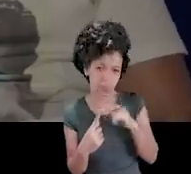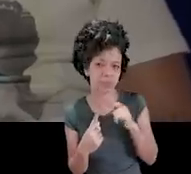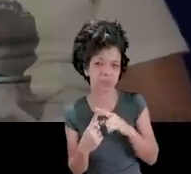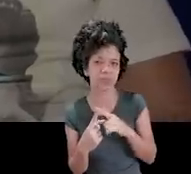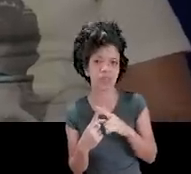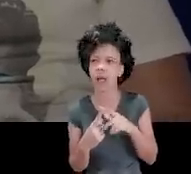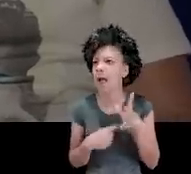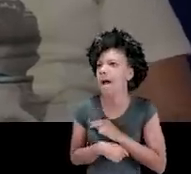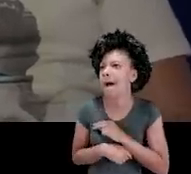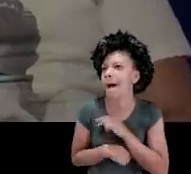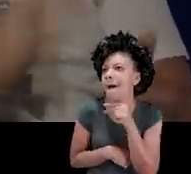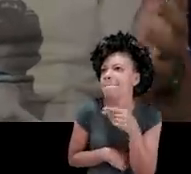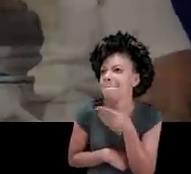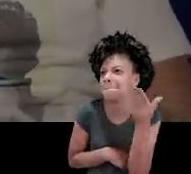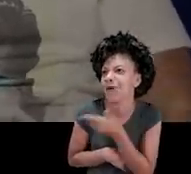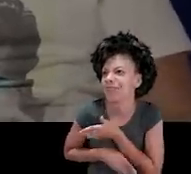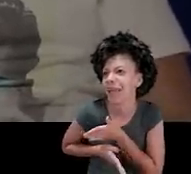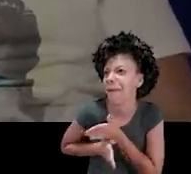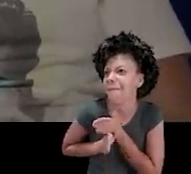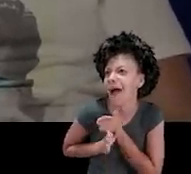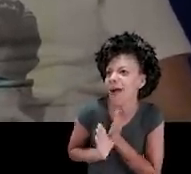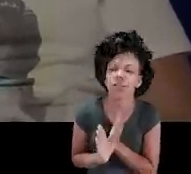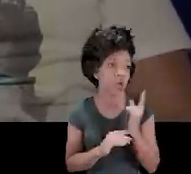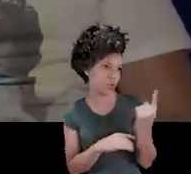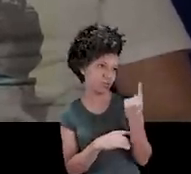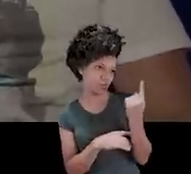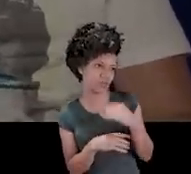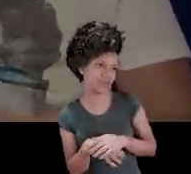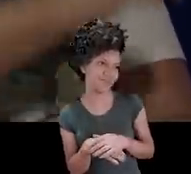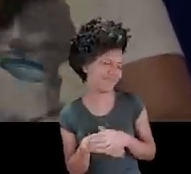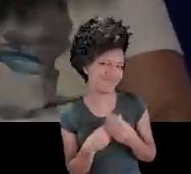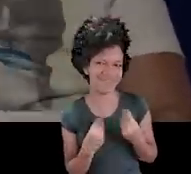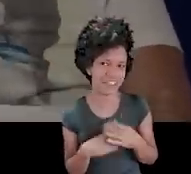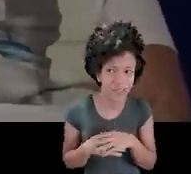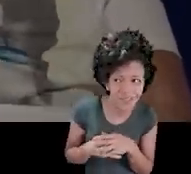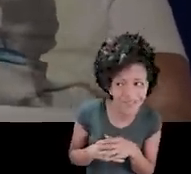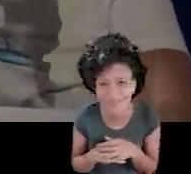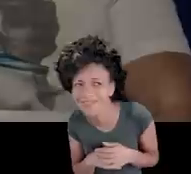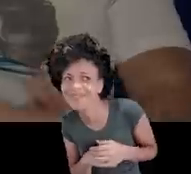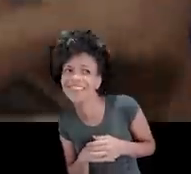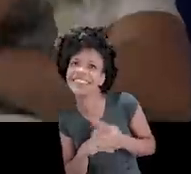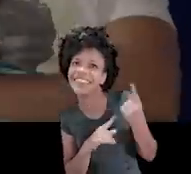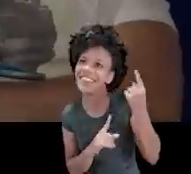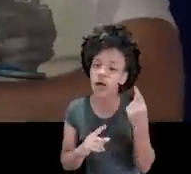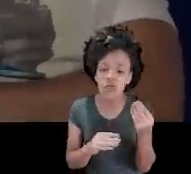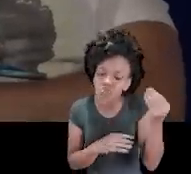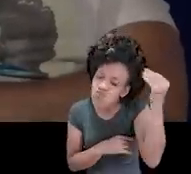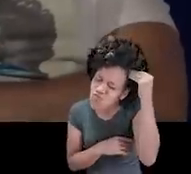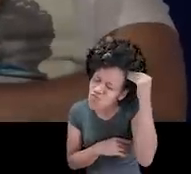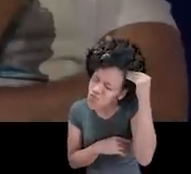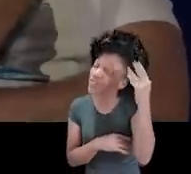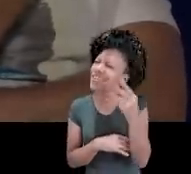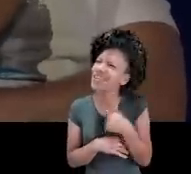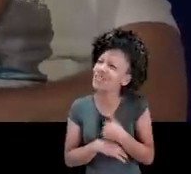vem e fala, puta que pariu. E é o que eu falei, o negócio da altura, né? E eu não tenho, eu fico tentando fugir. E o cara normalmente é mais alto, ele dá um beijo e fala,